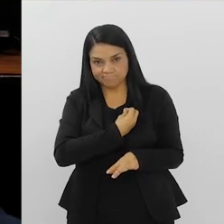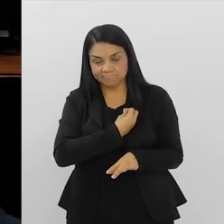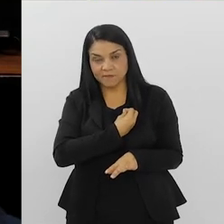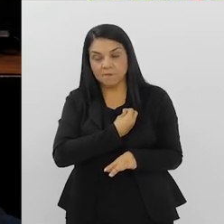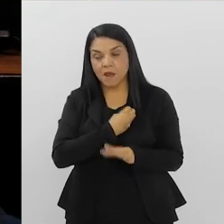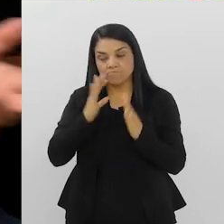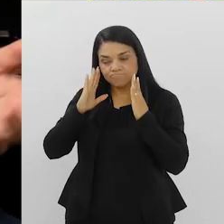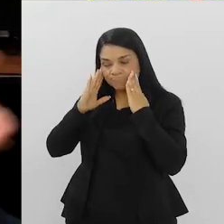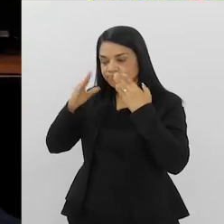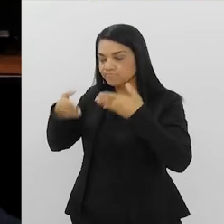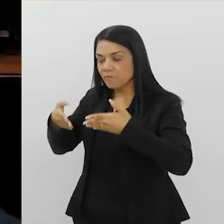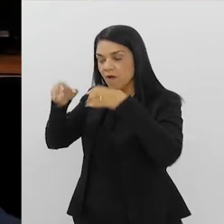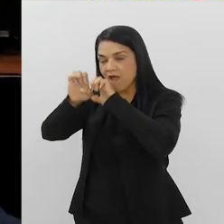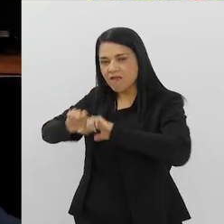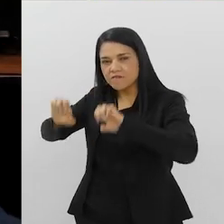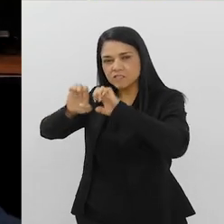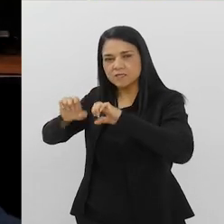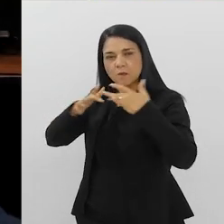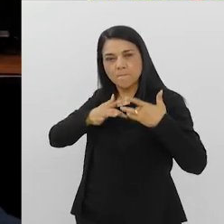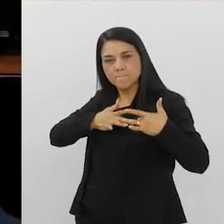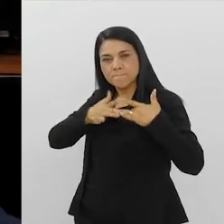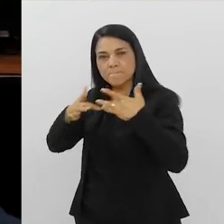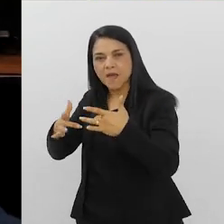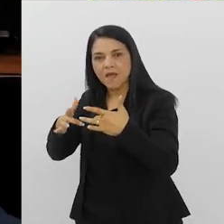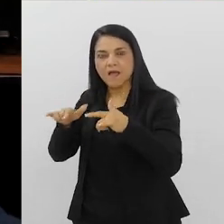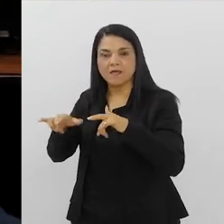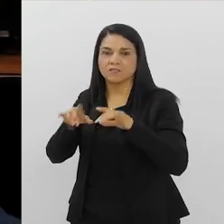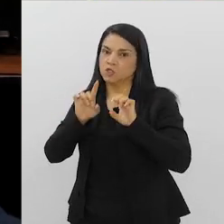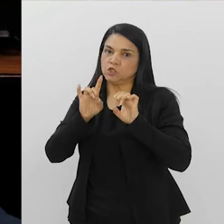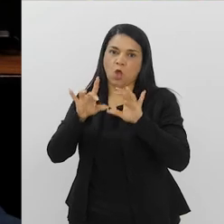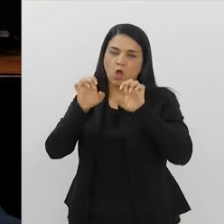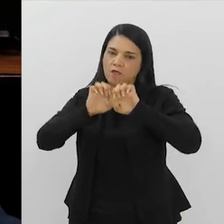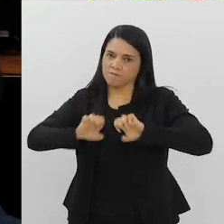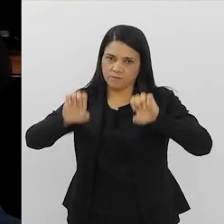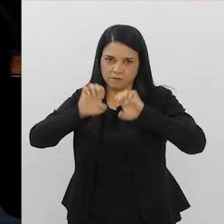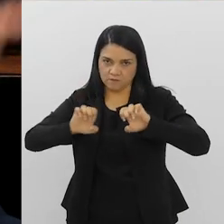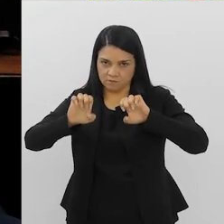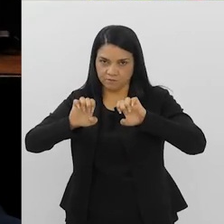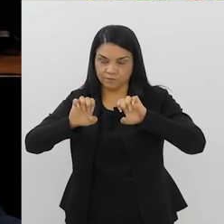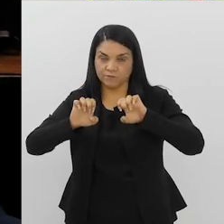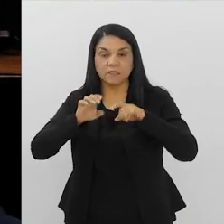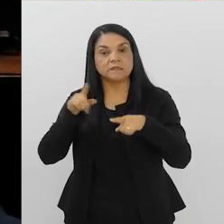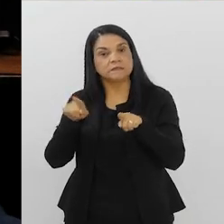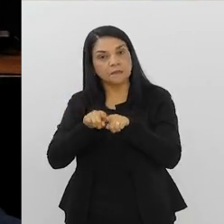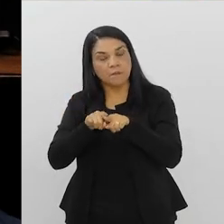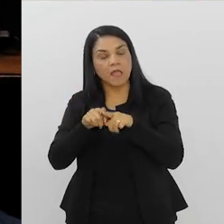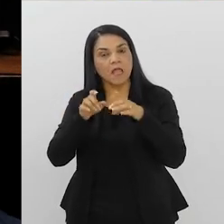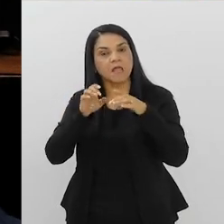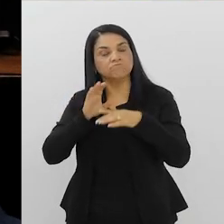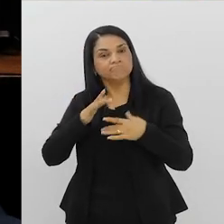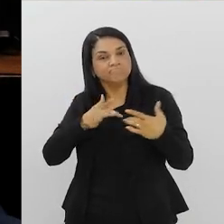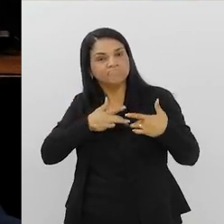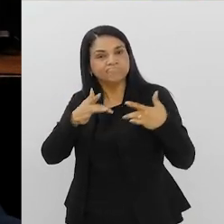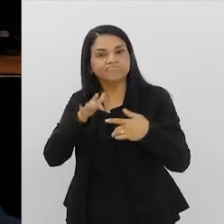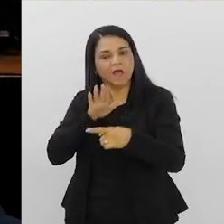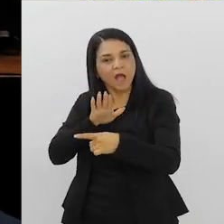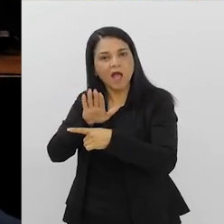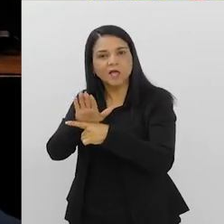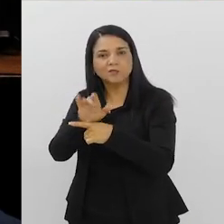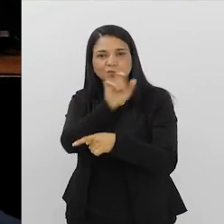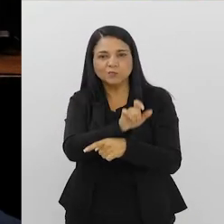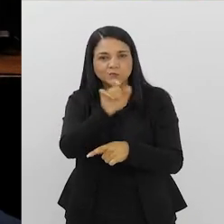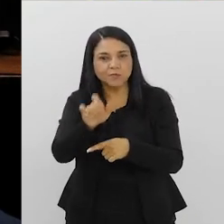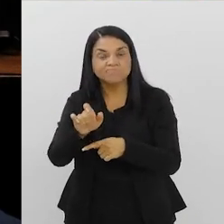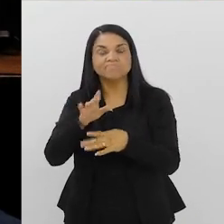eu gosto de assistir lá Os cultos da Igreja as nossas reuniões cantar conosco venha participe dos nossos